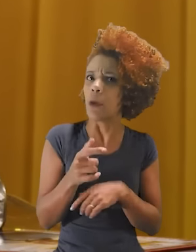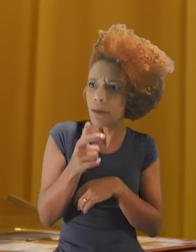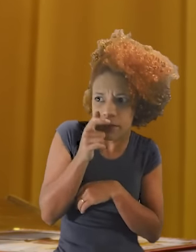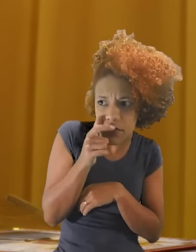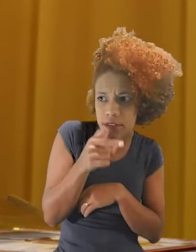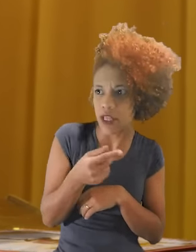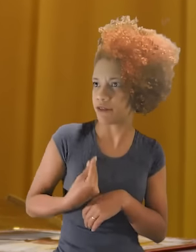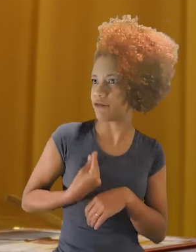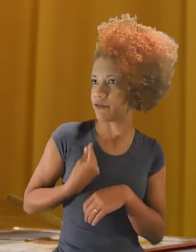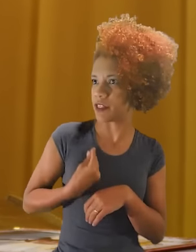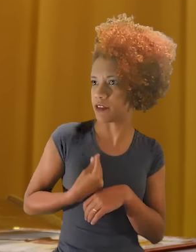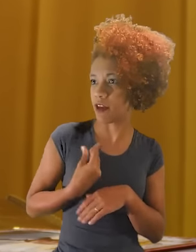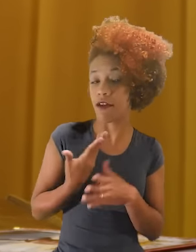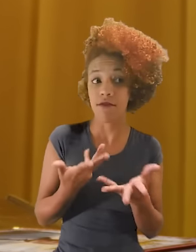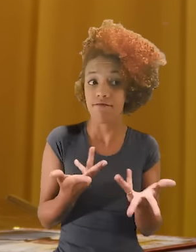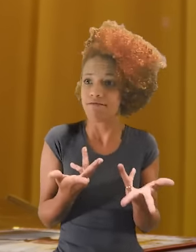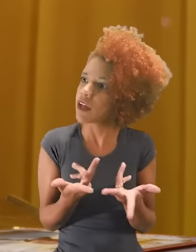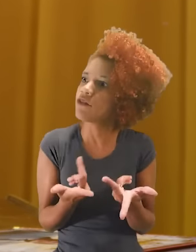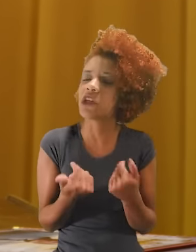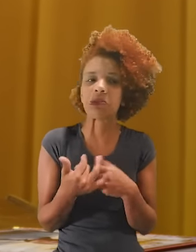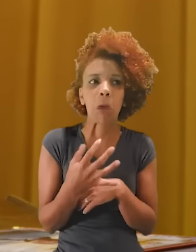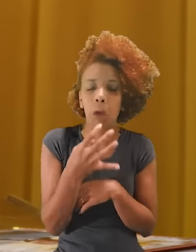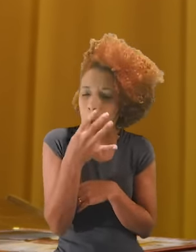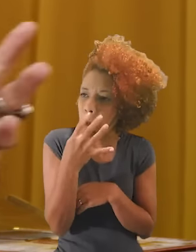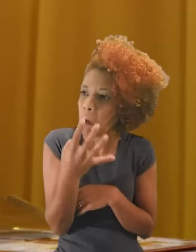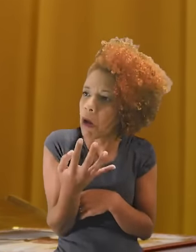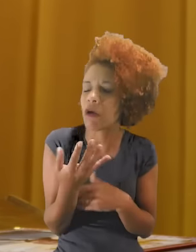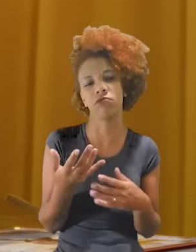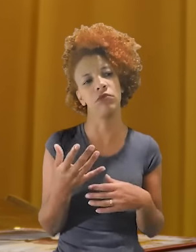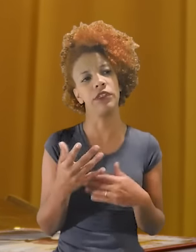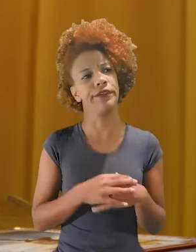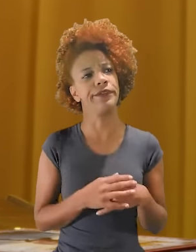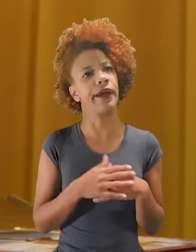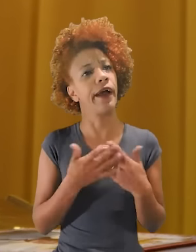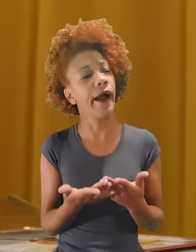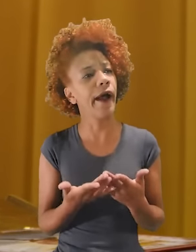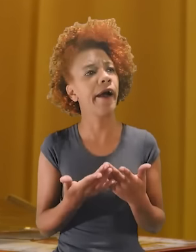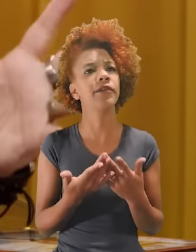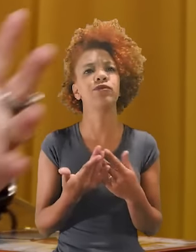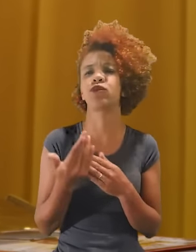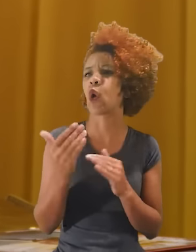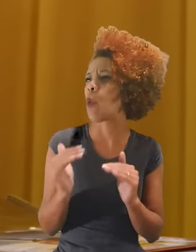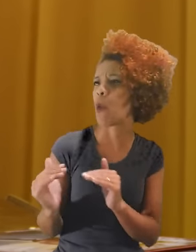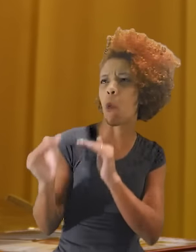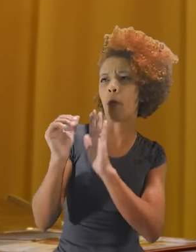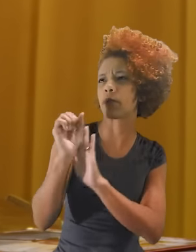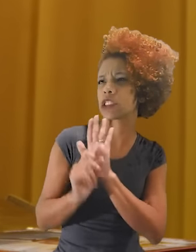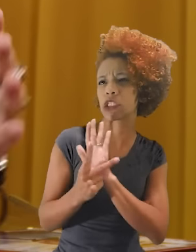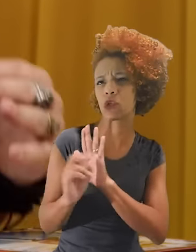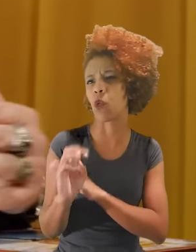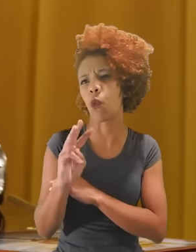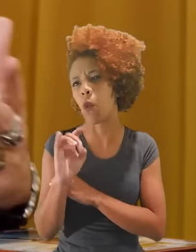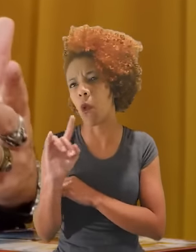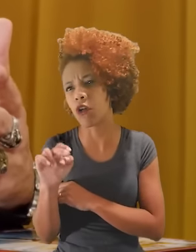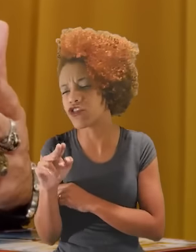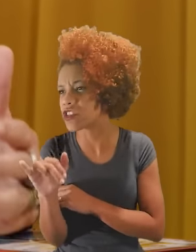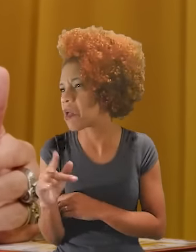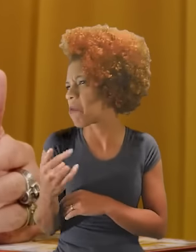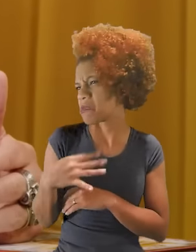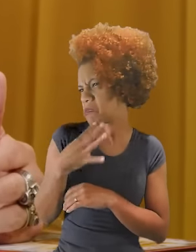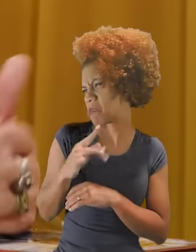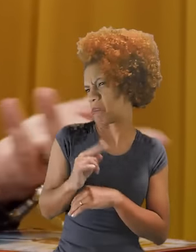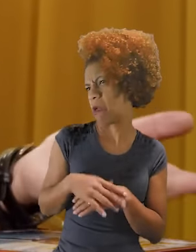pela história desse sujeito. E assim, e é algo realmente impressionante. Quando as pessoas me falavam assim, ah, um dos maiores nomes do século XX é o Walt Disney. Quando você não